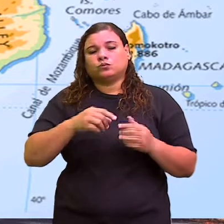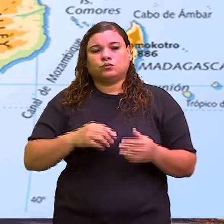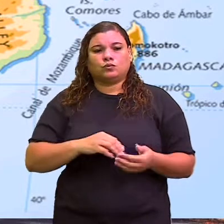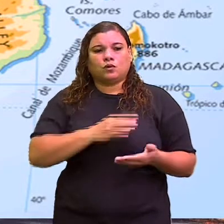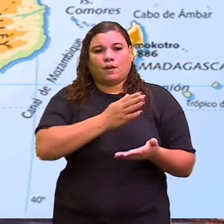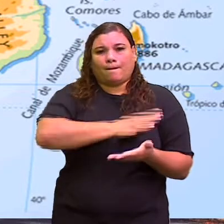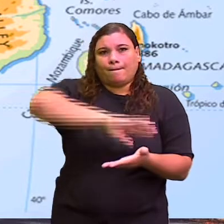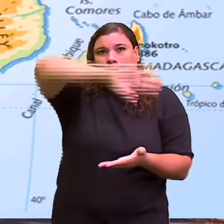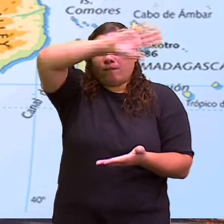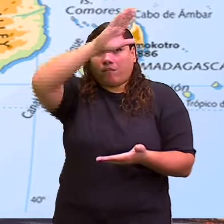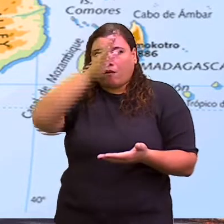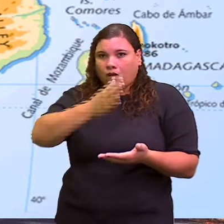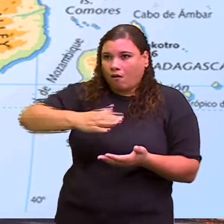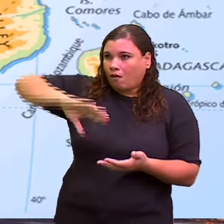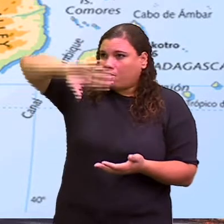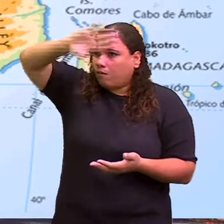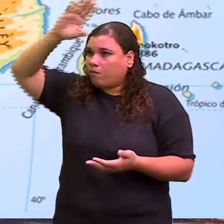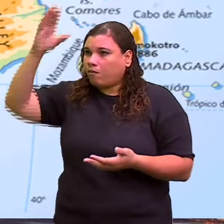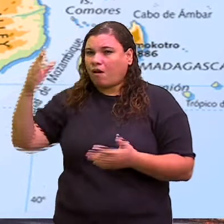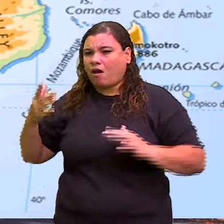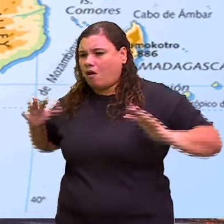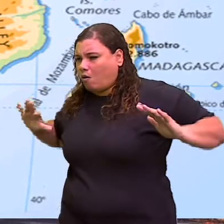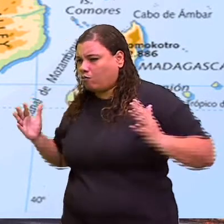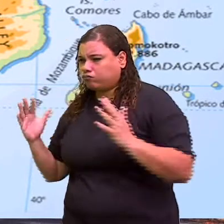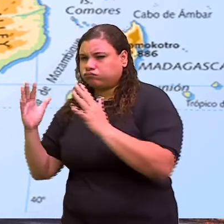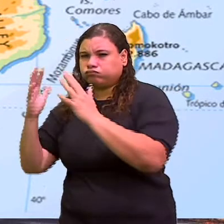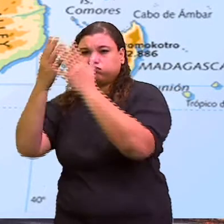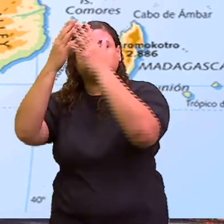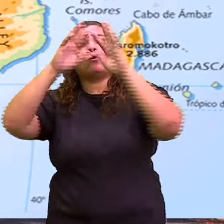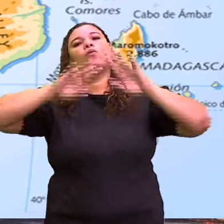várias altitudes